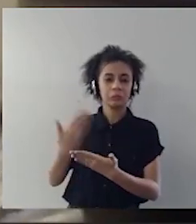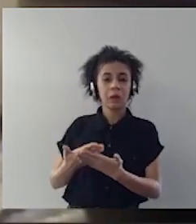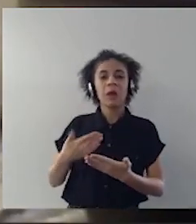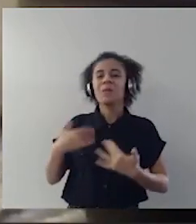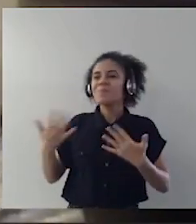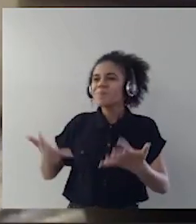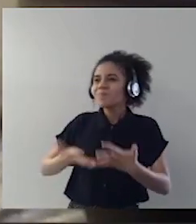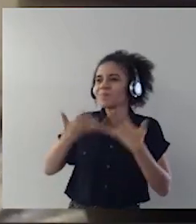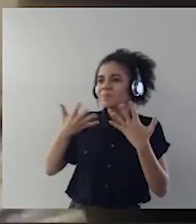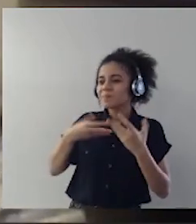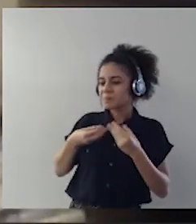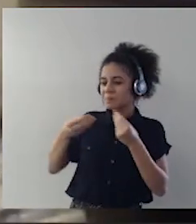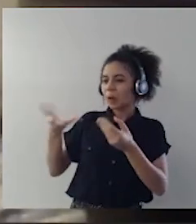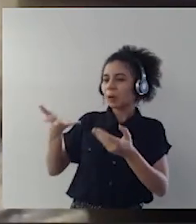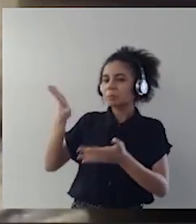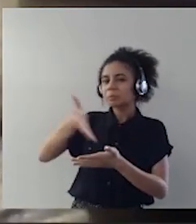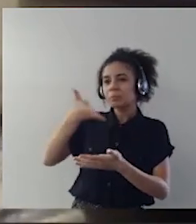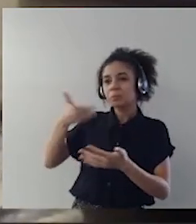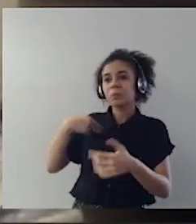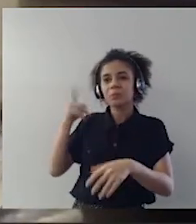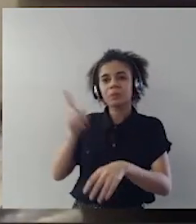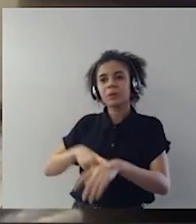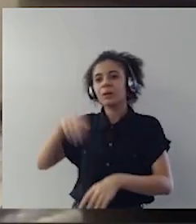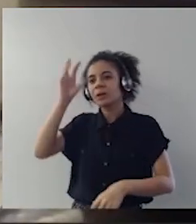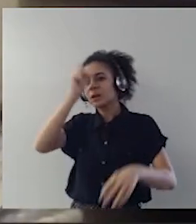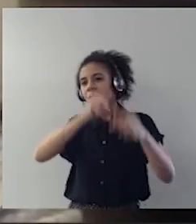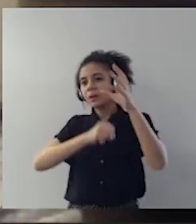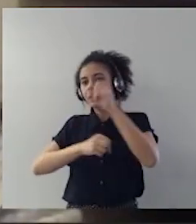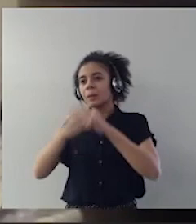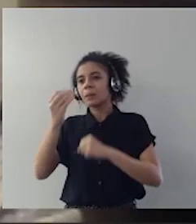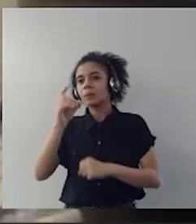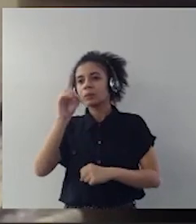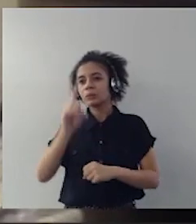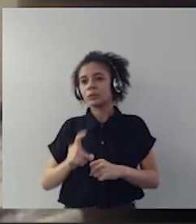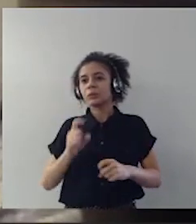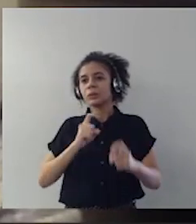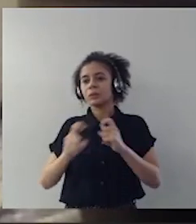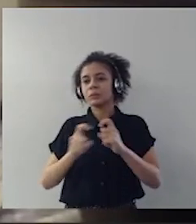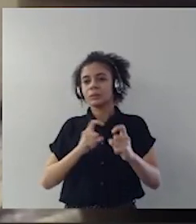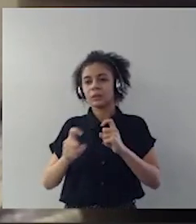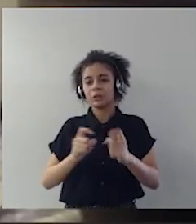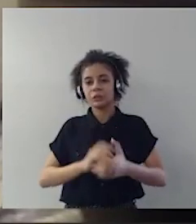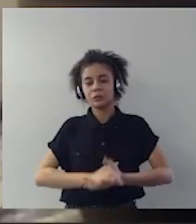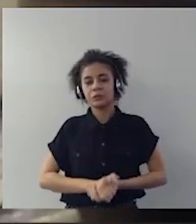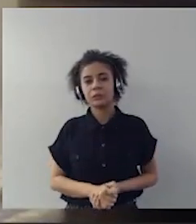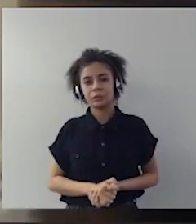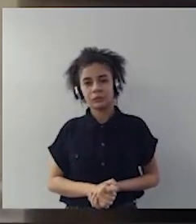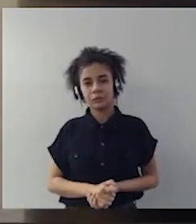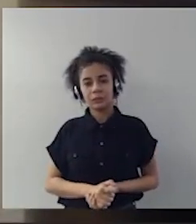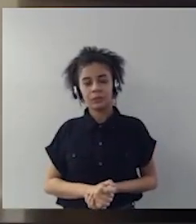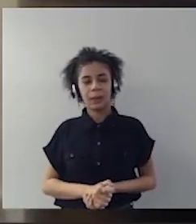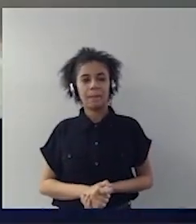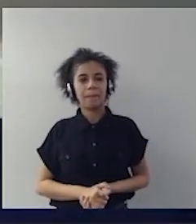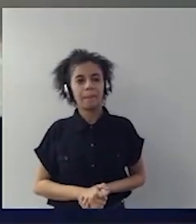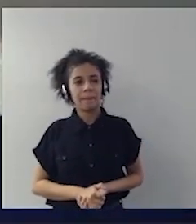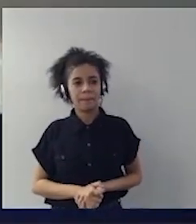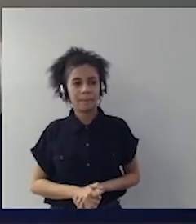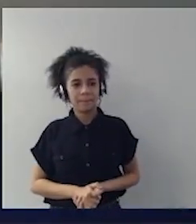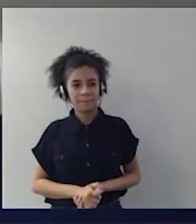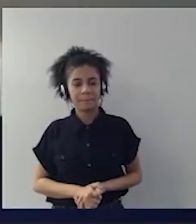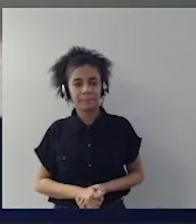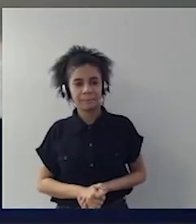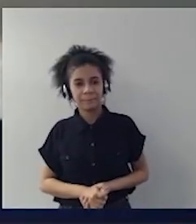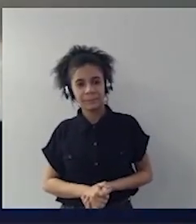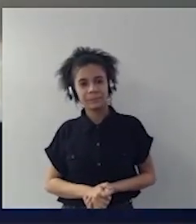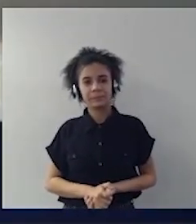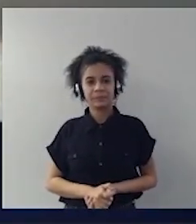que, mais uma vez, aprenderemos muito sobre as repercussões do direito administrativo. Muito obrigado, Ingrid